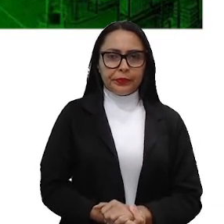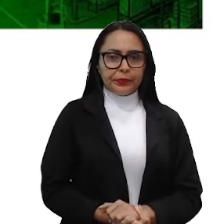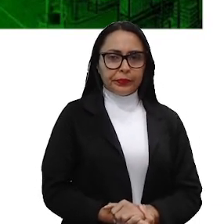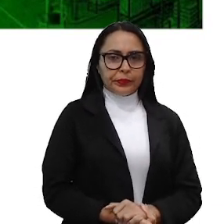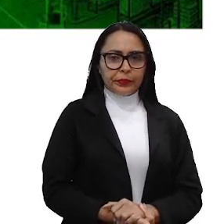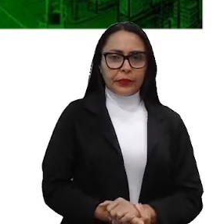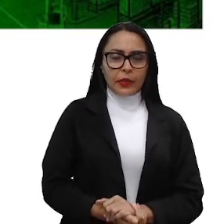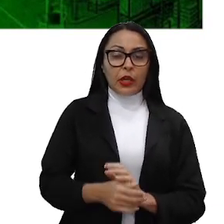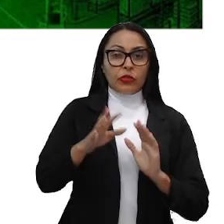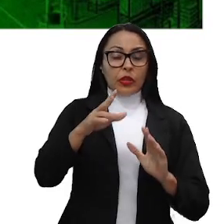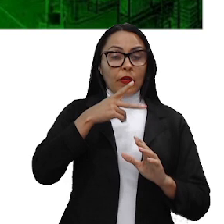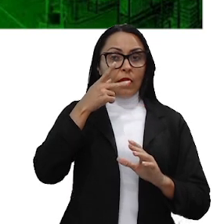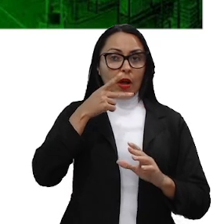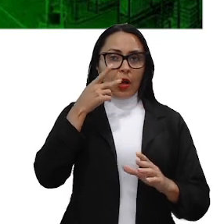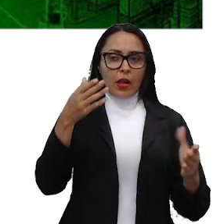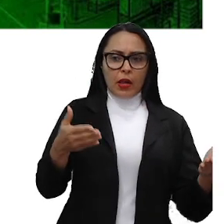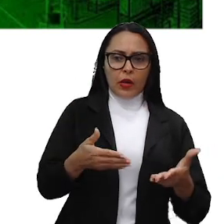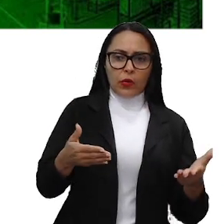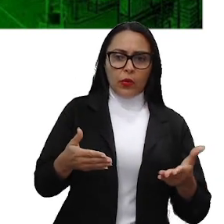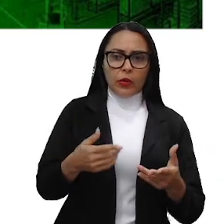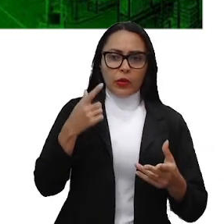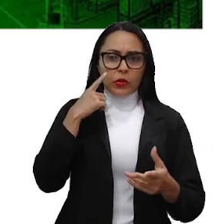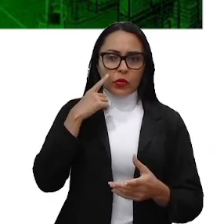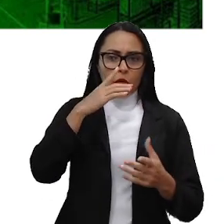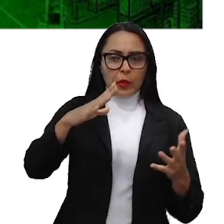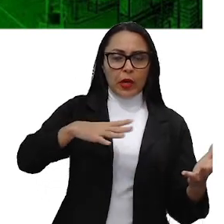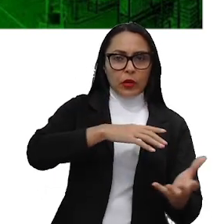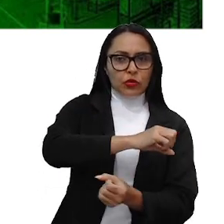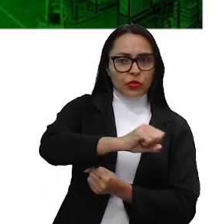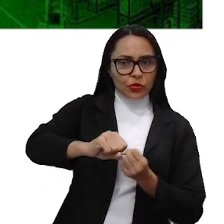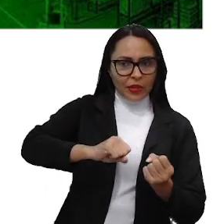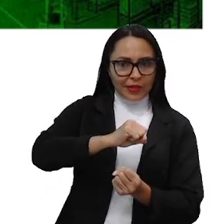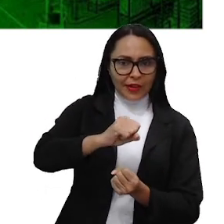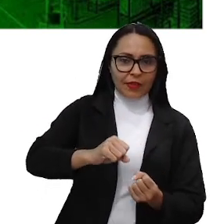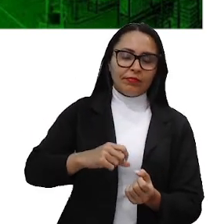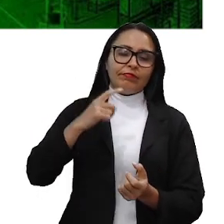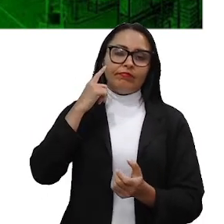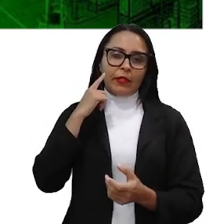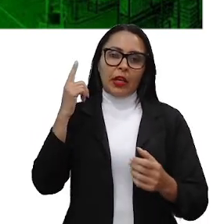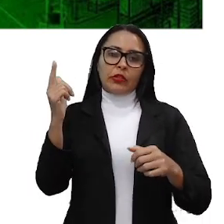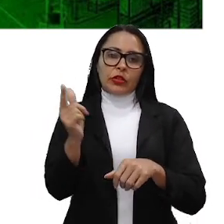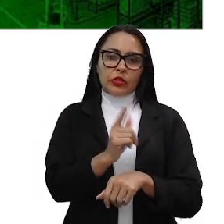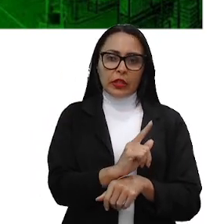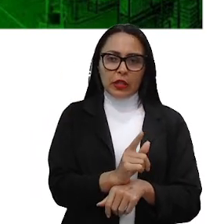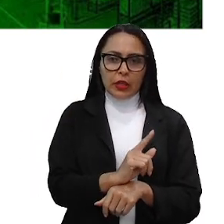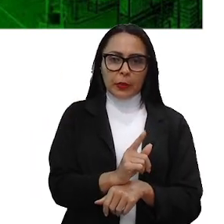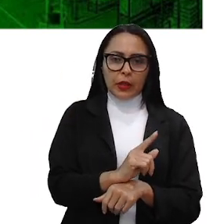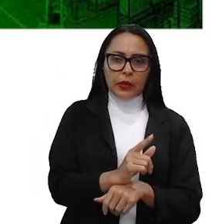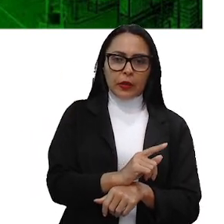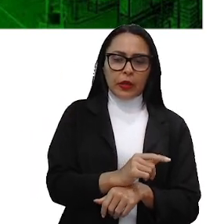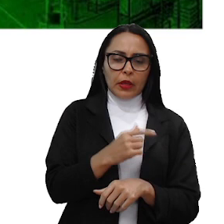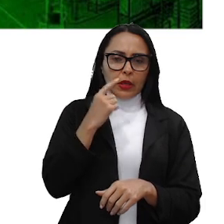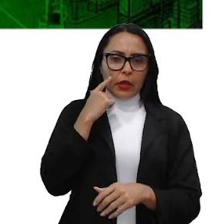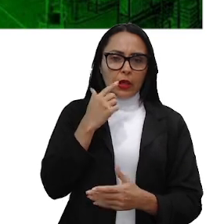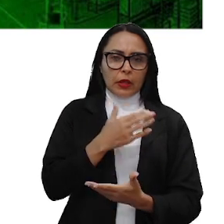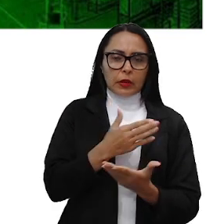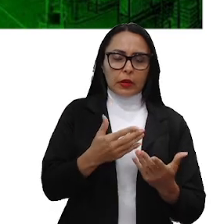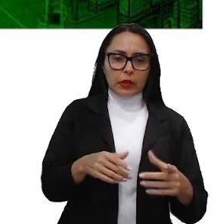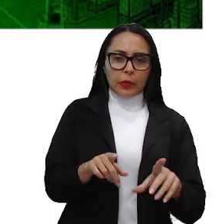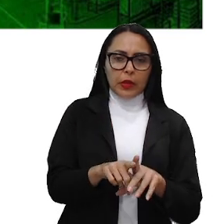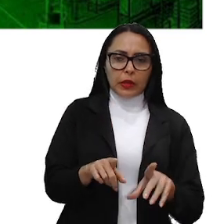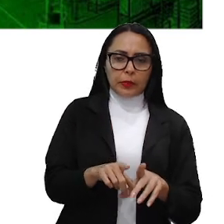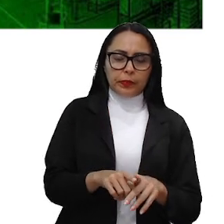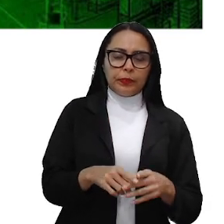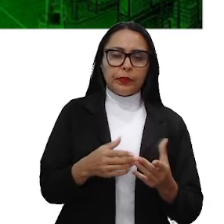Aí a gente fala agora um pouco sobre cadeias sustentáveis. O gerenciamento dessa cadeia sustentável, ou da cadeia de